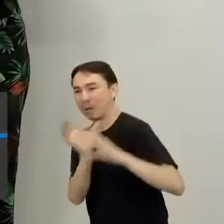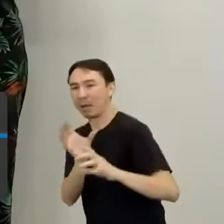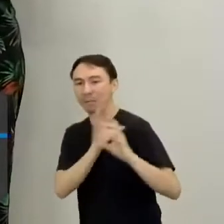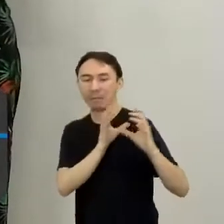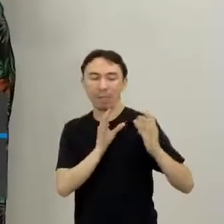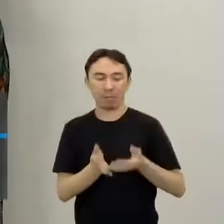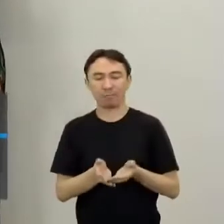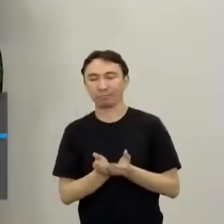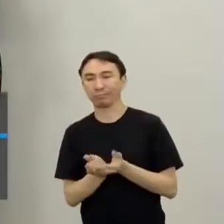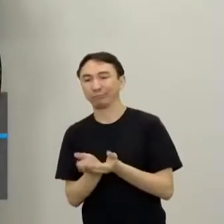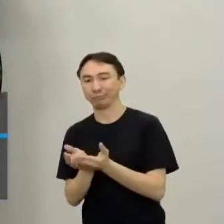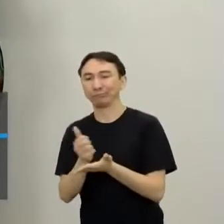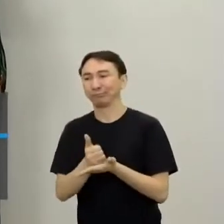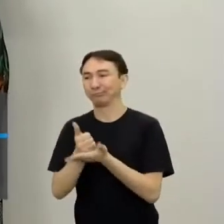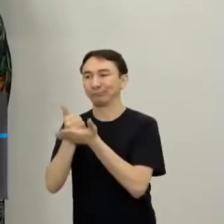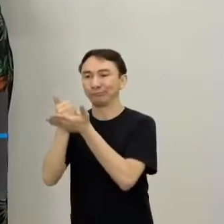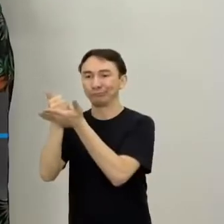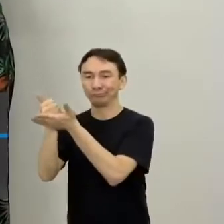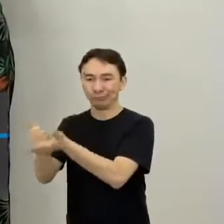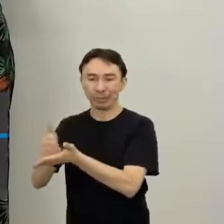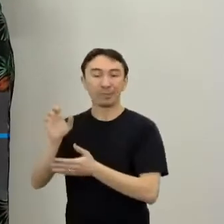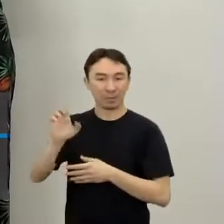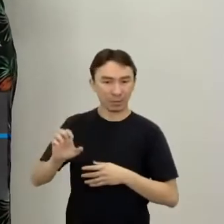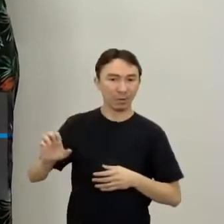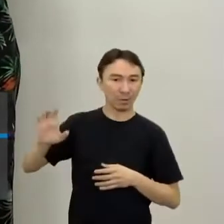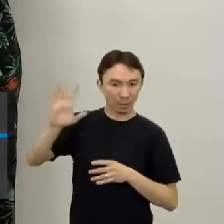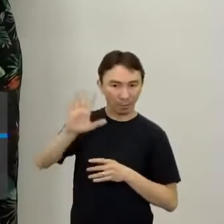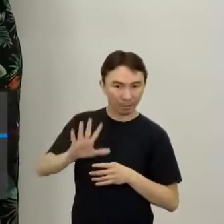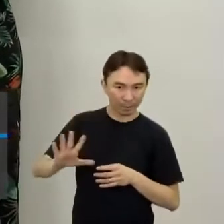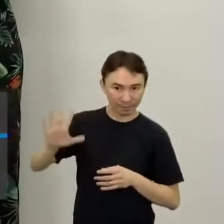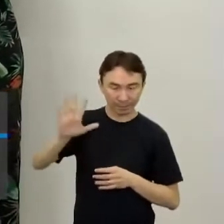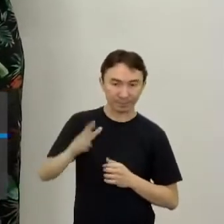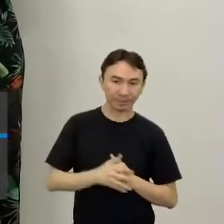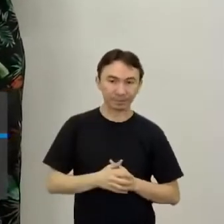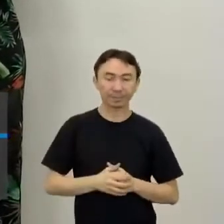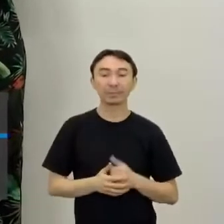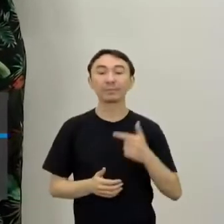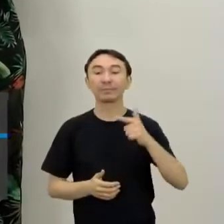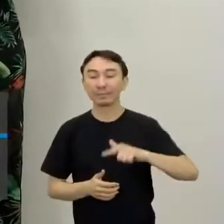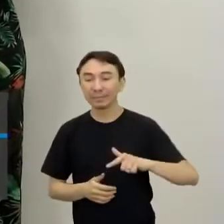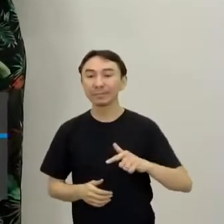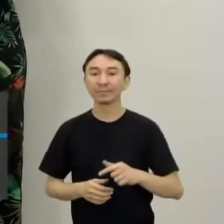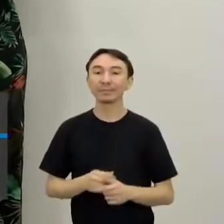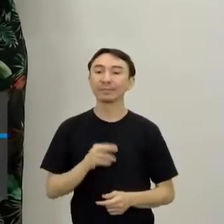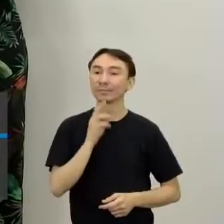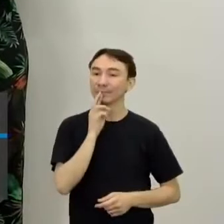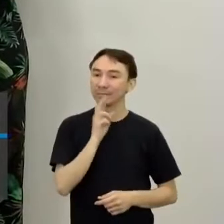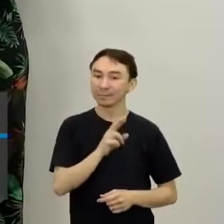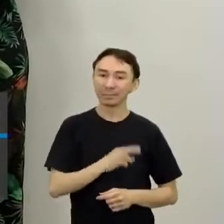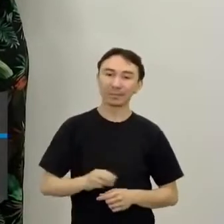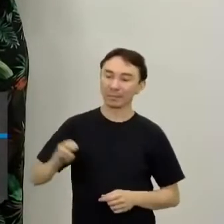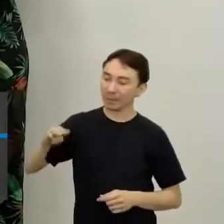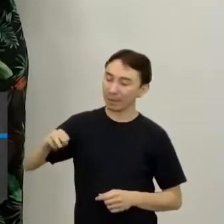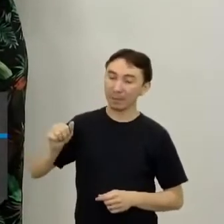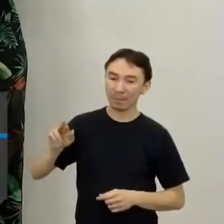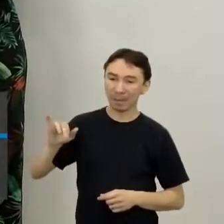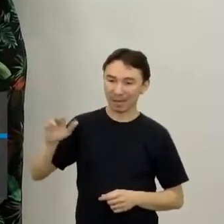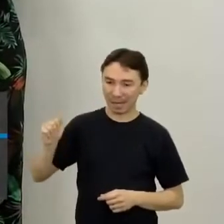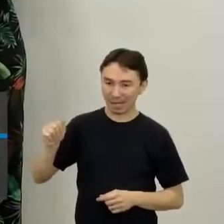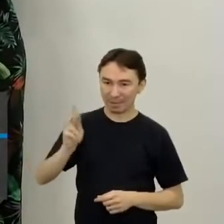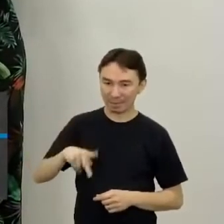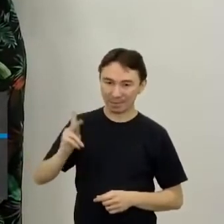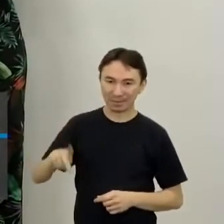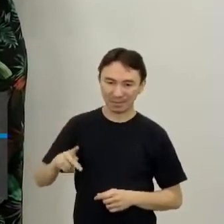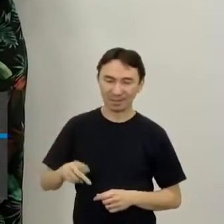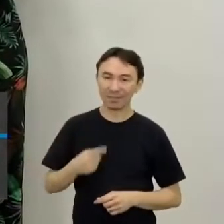do pau-brasil. Só que, olha só, tem uma respostinha aqui. Ah, aqui, ó, pro Maria Elisa, os indígenas, muito